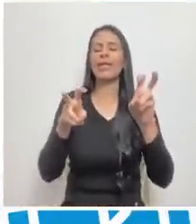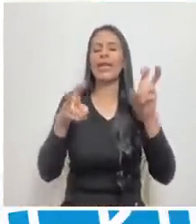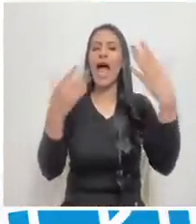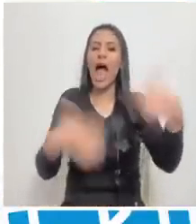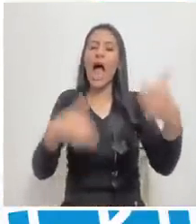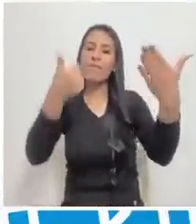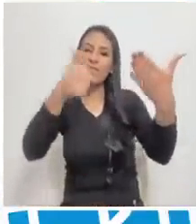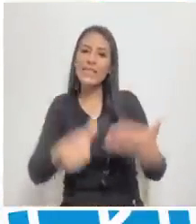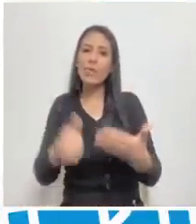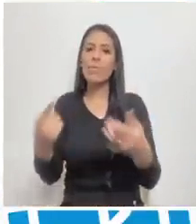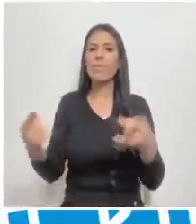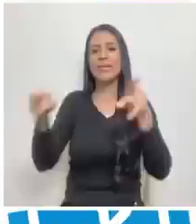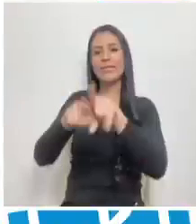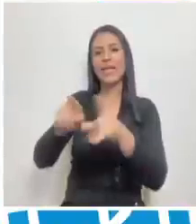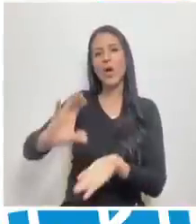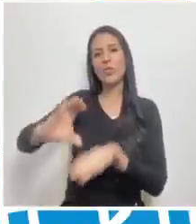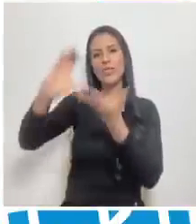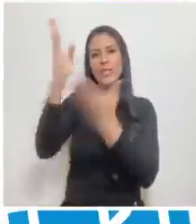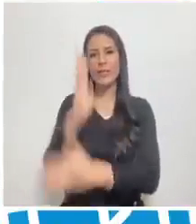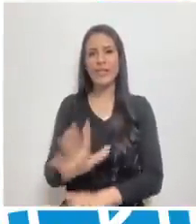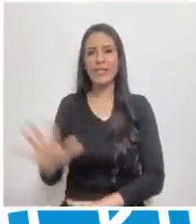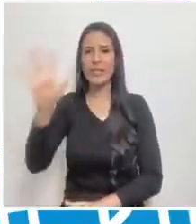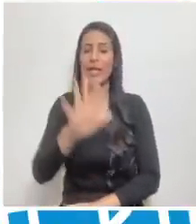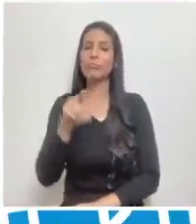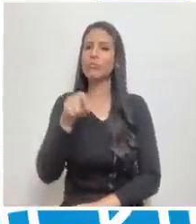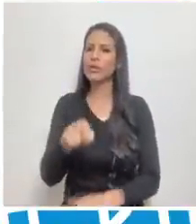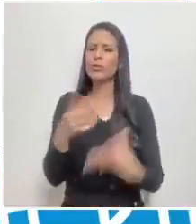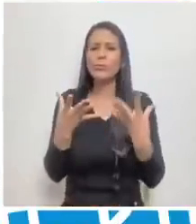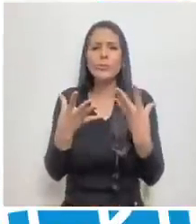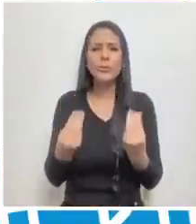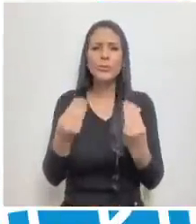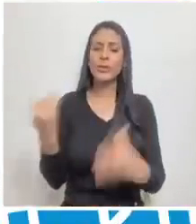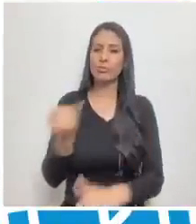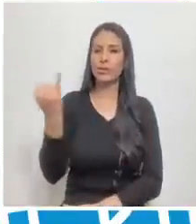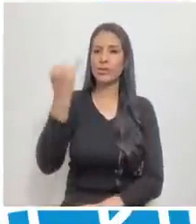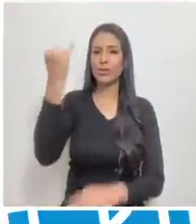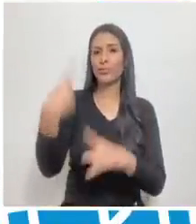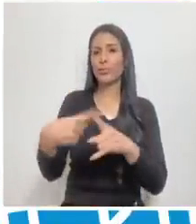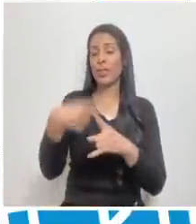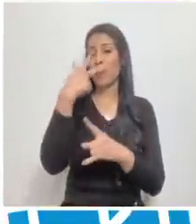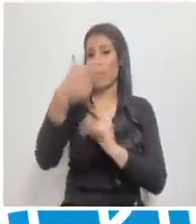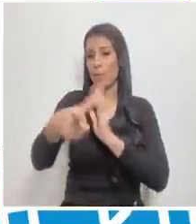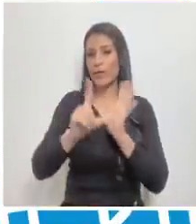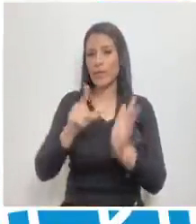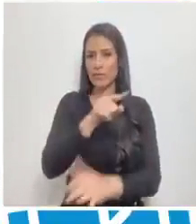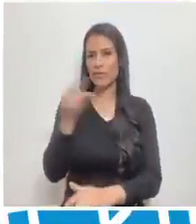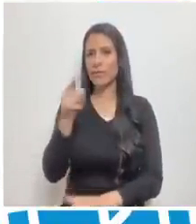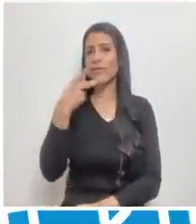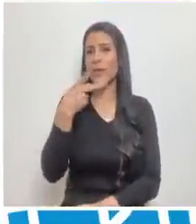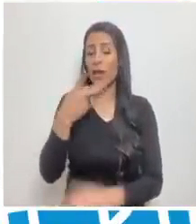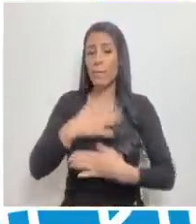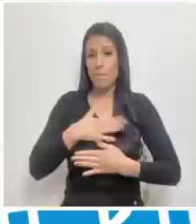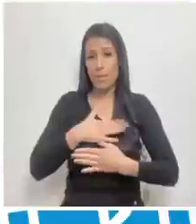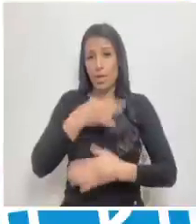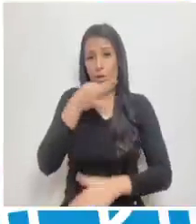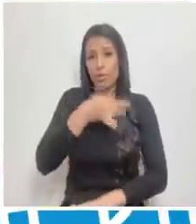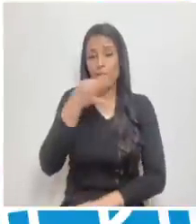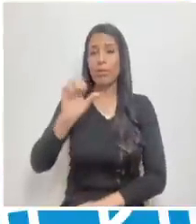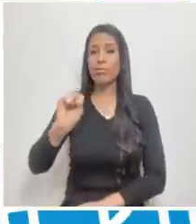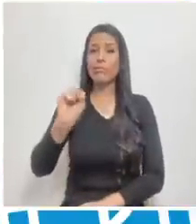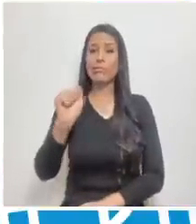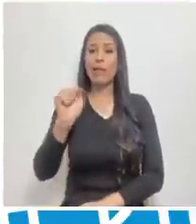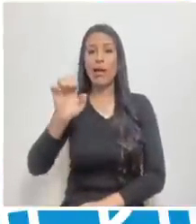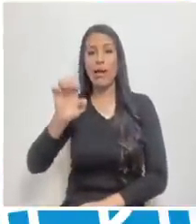Isso é muito importante, porque, como vocês disseram aqui, o SAEB, para mim, é de todas